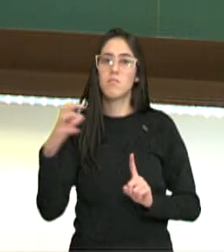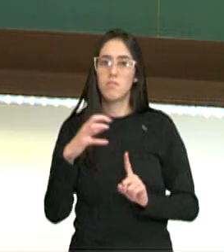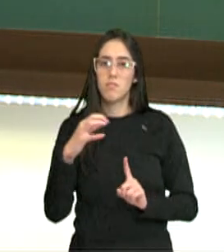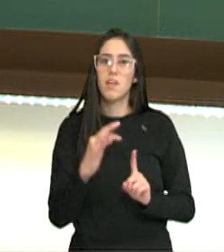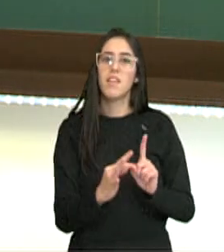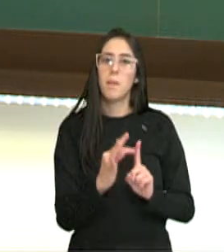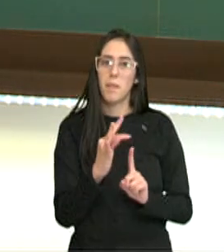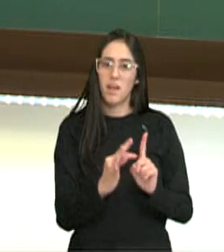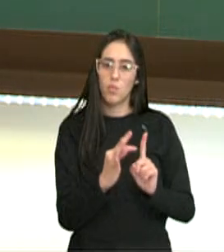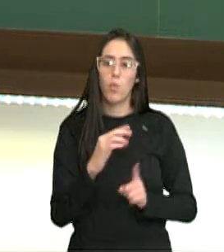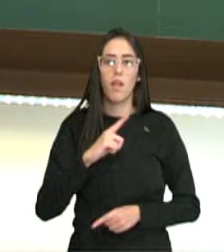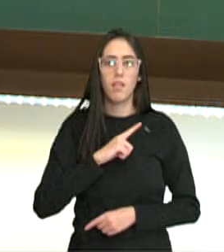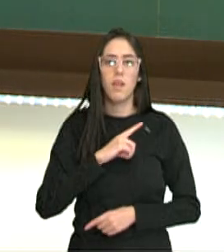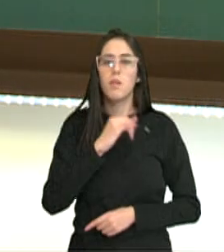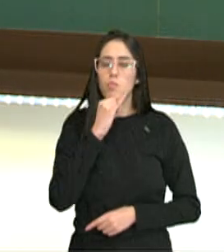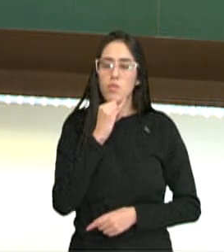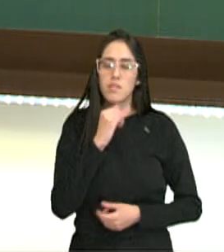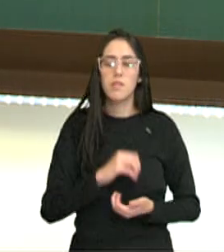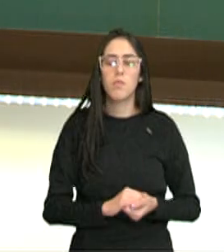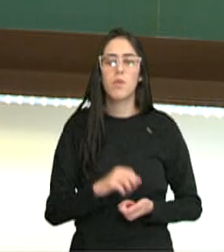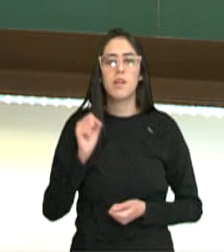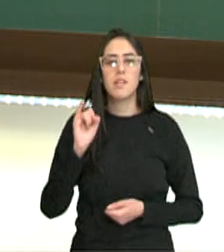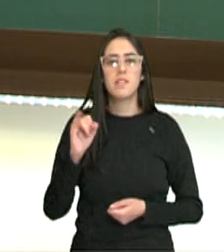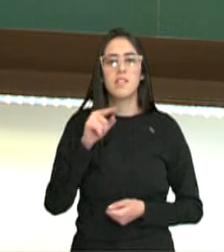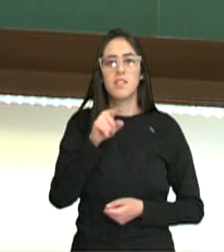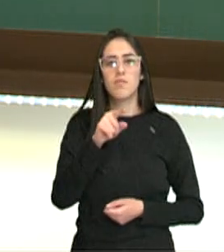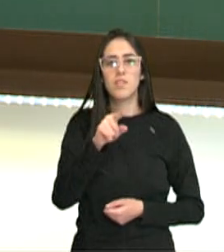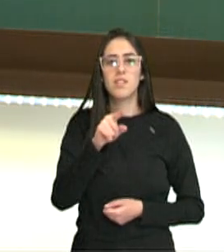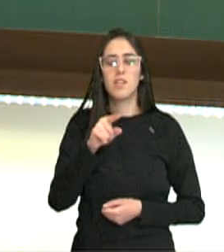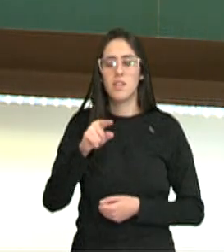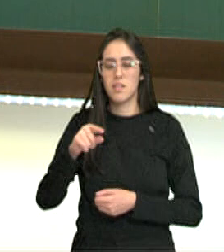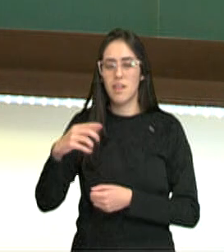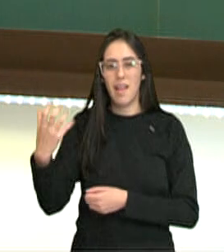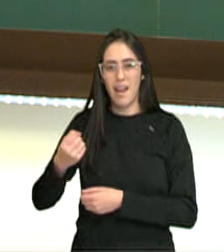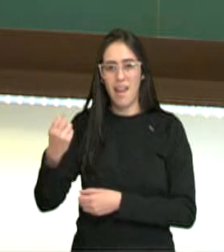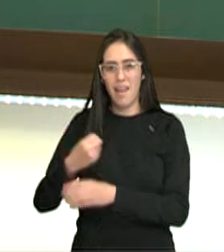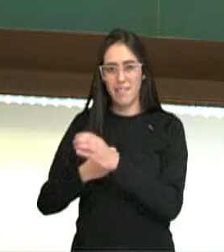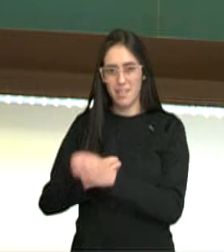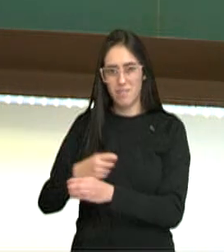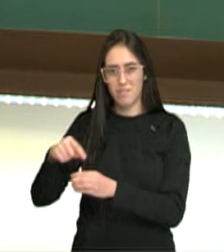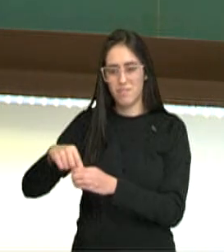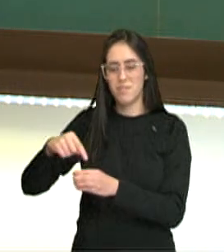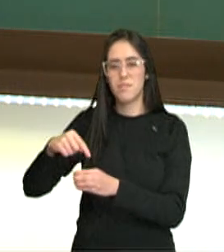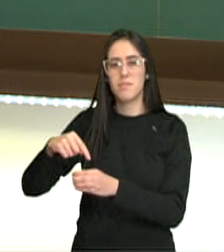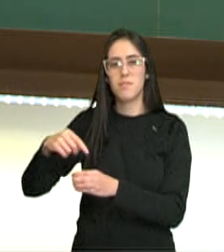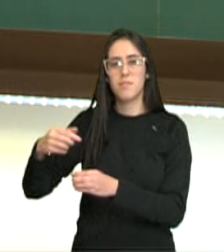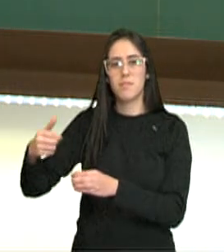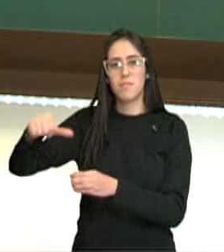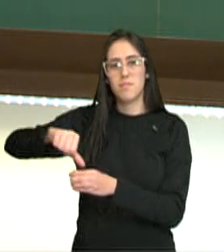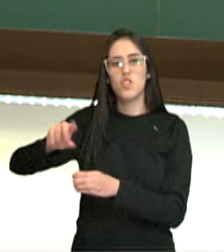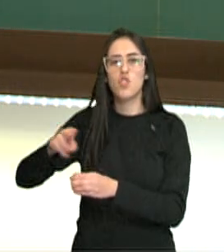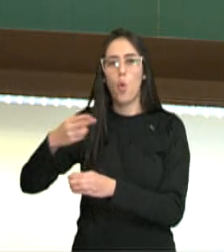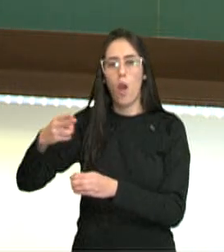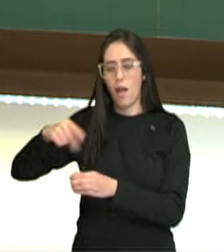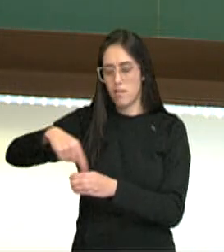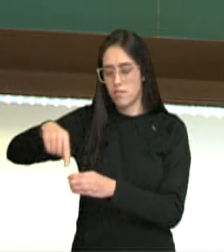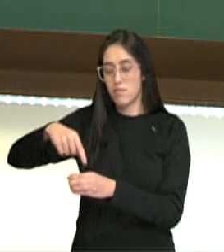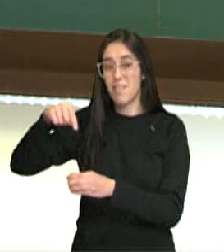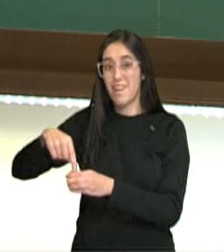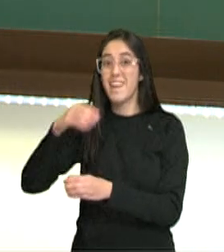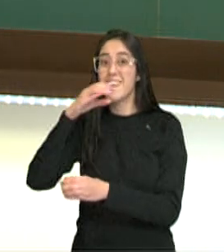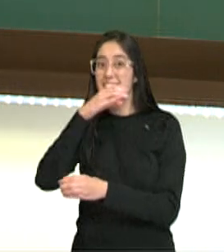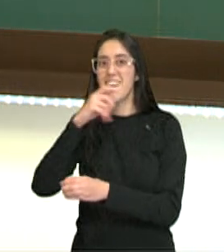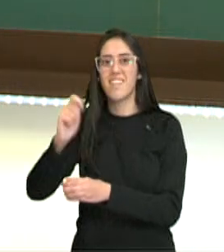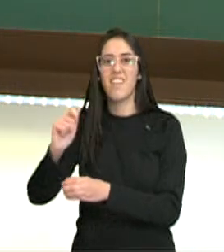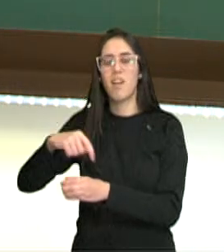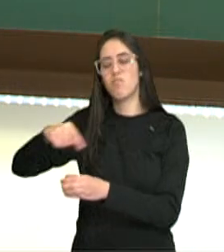nas reações. Por exemplo, quando você vai dissolver o achocolatado no leite. Se o leite está quente, é bem mais fácil fazer